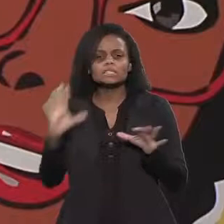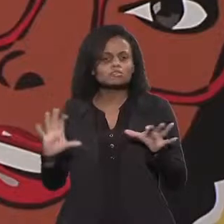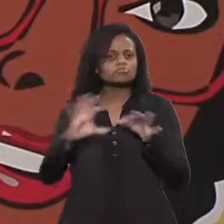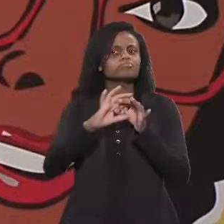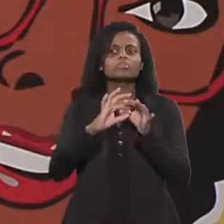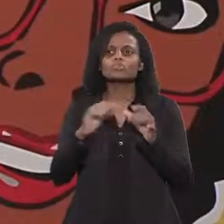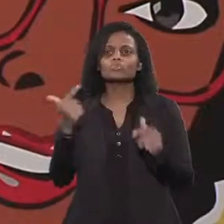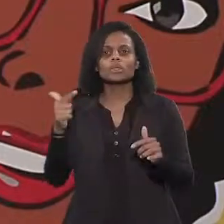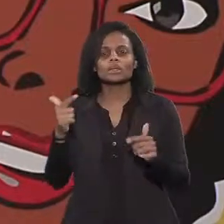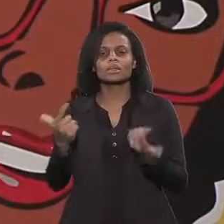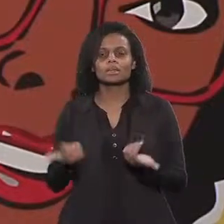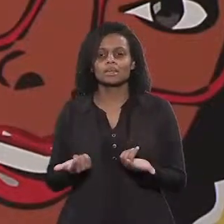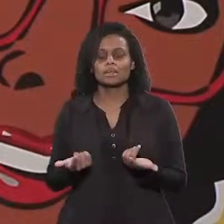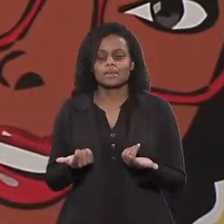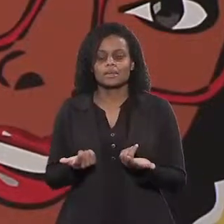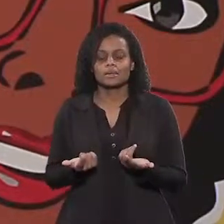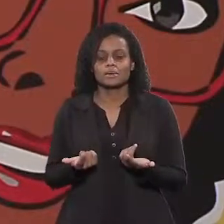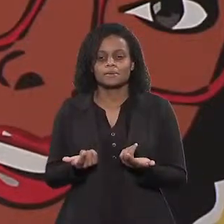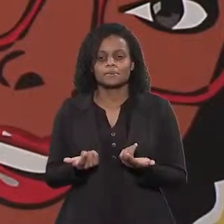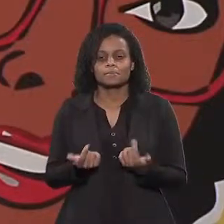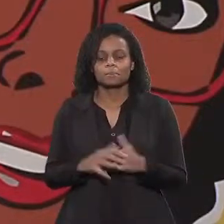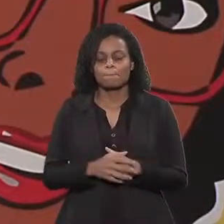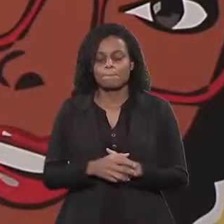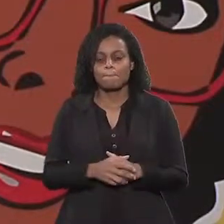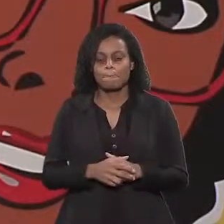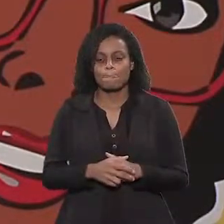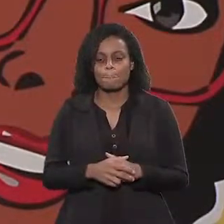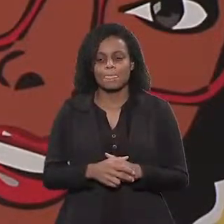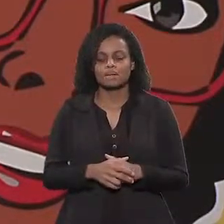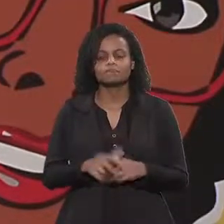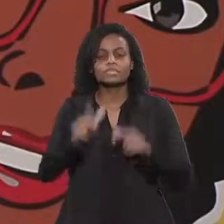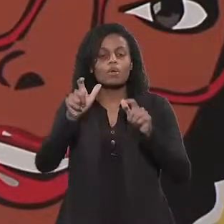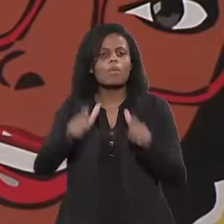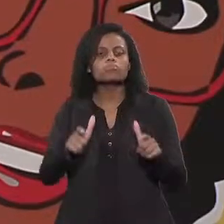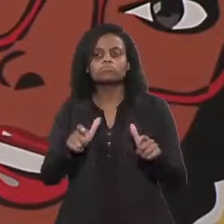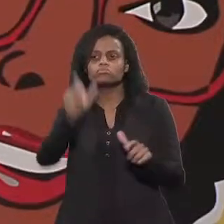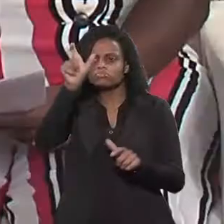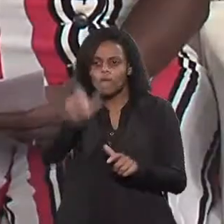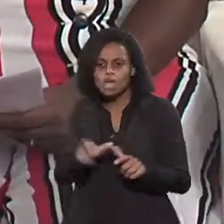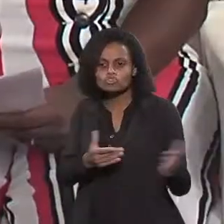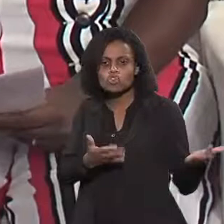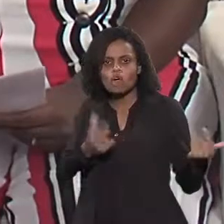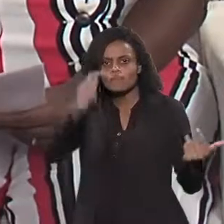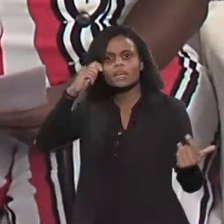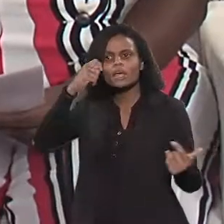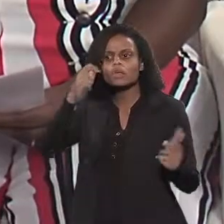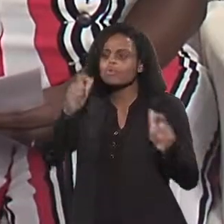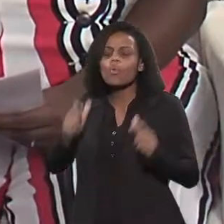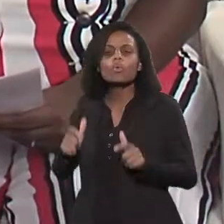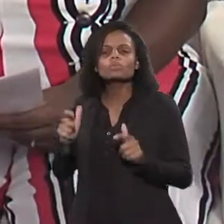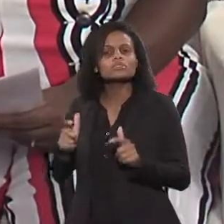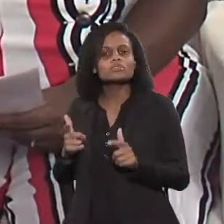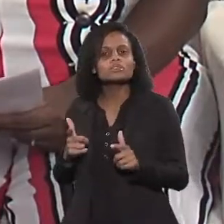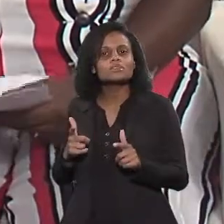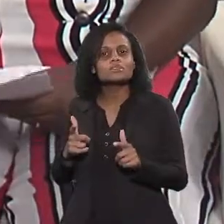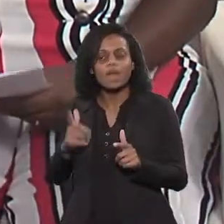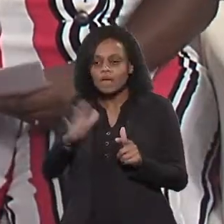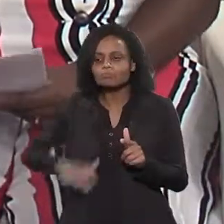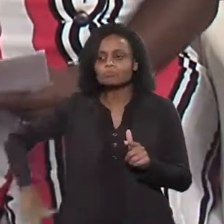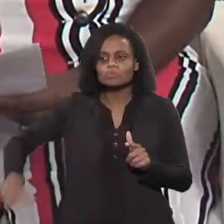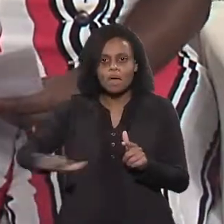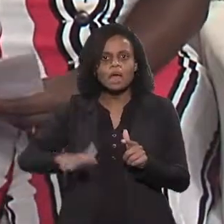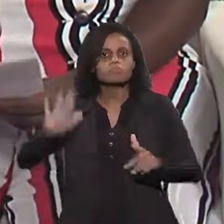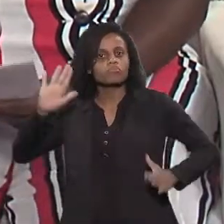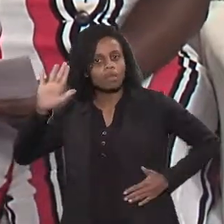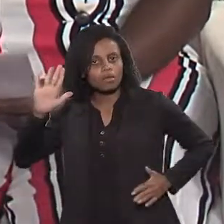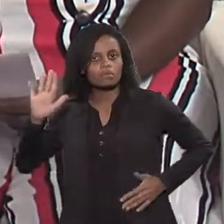né? Onde está, por exemplo, um perfil assim jovem, negro, onde está assim, na nossa sociedade? São nos espaços